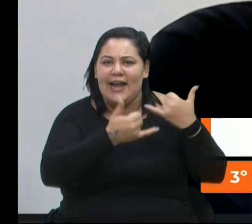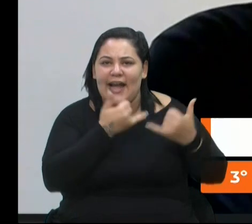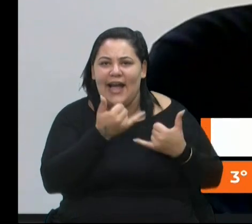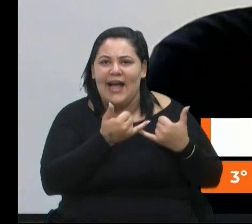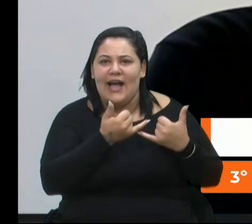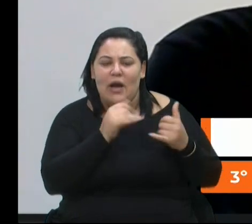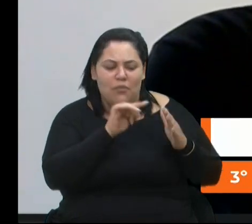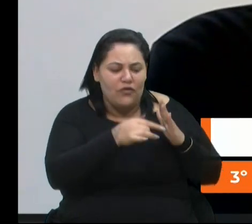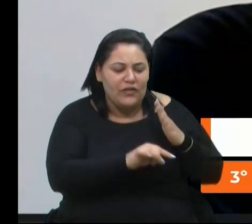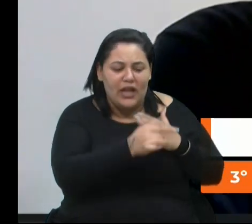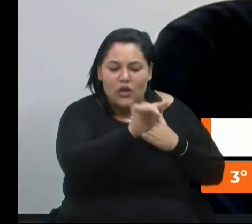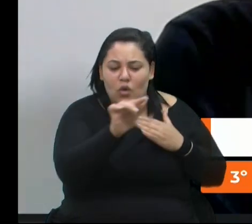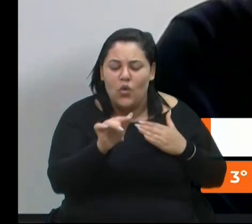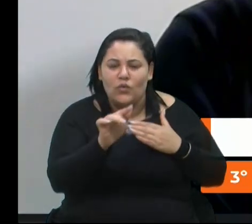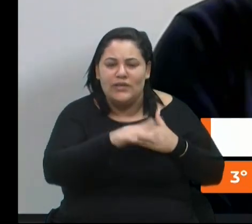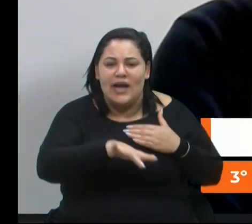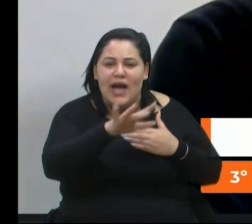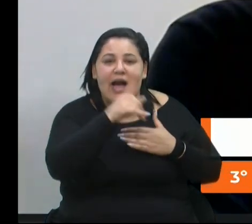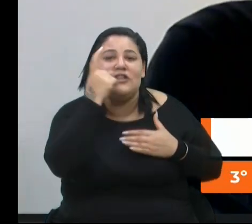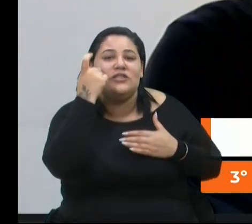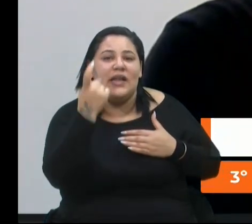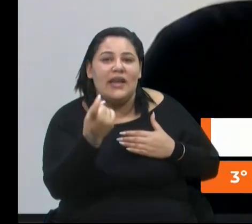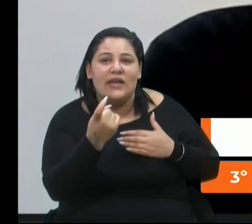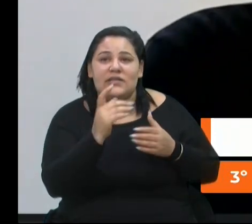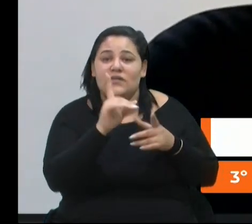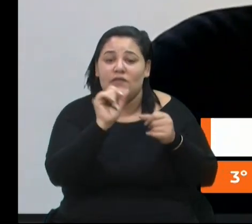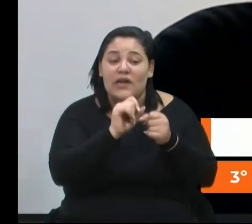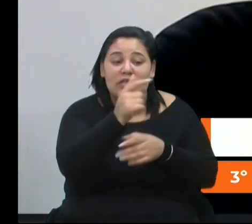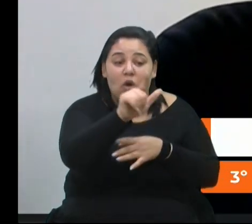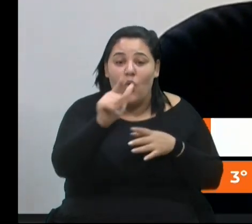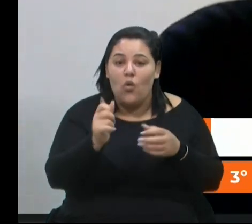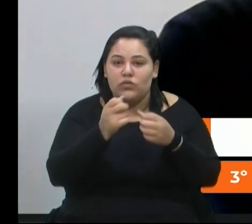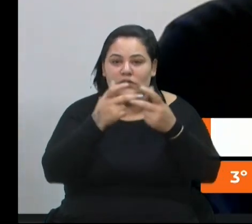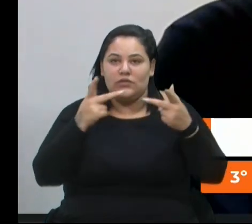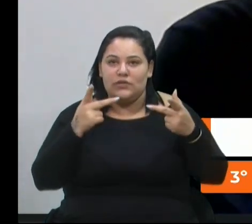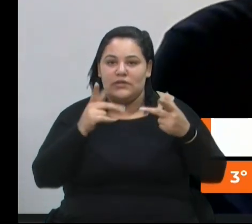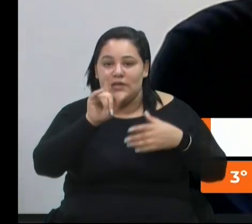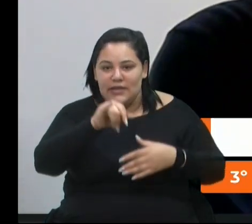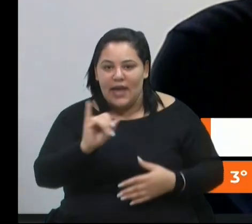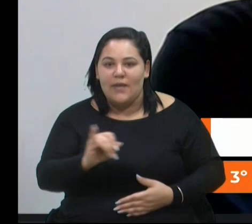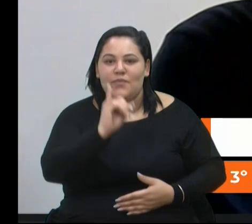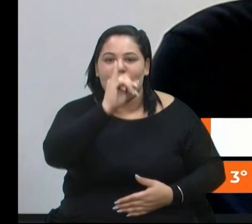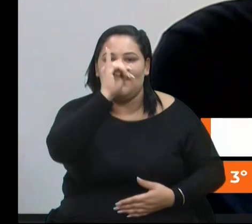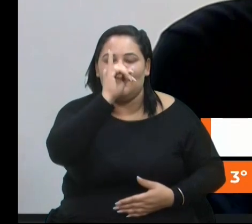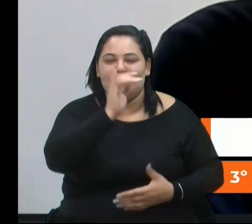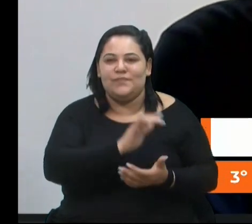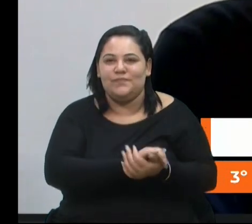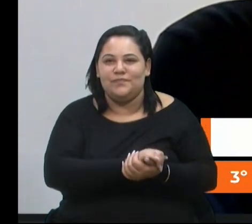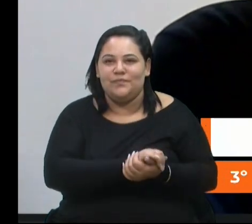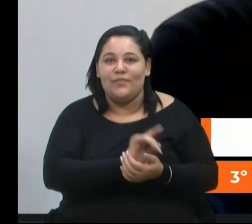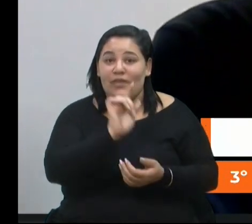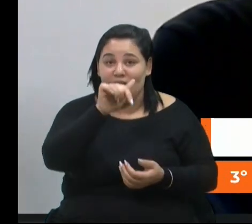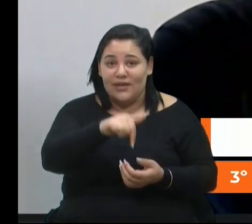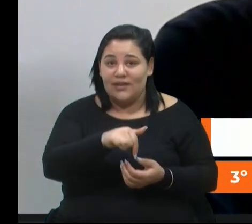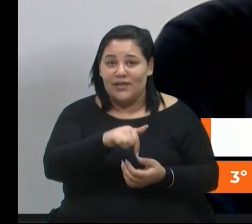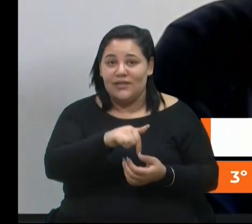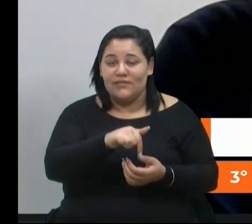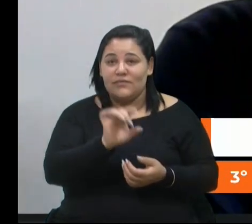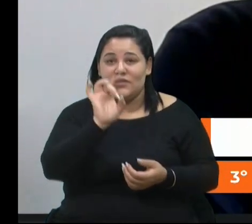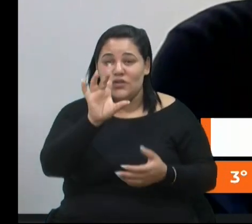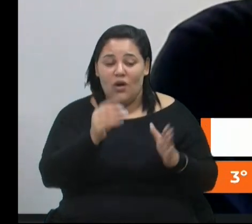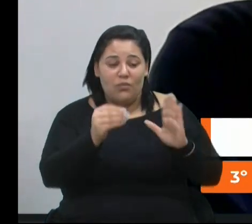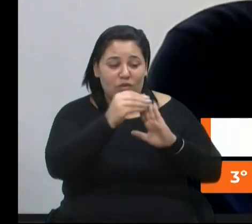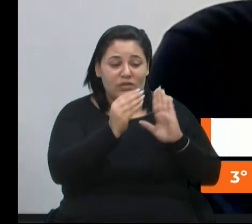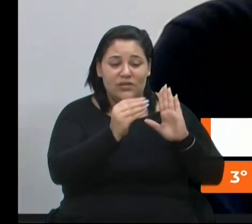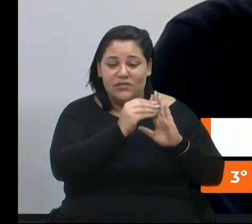se aprofundar em alguma área de interesse, vai poder fazer outras coisas que é importante na infância. E aqui, a gente está só